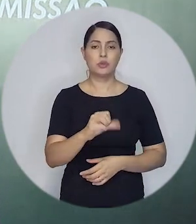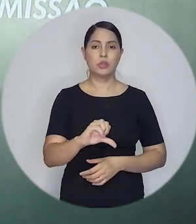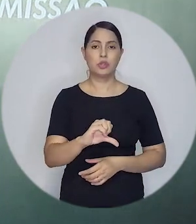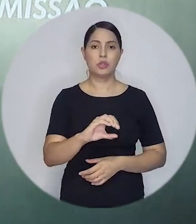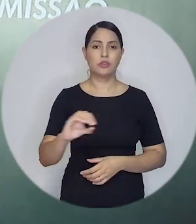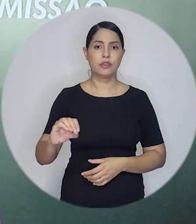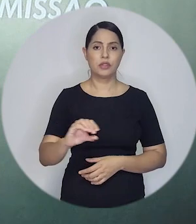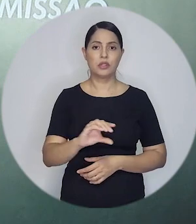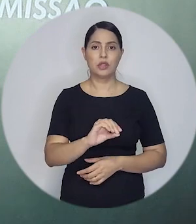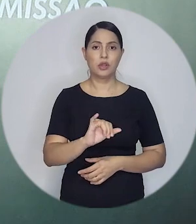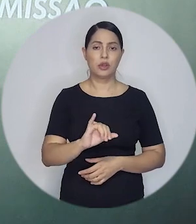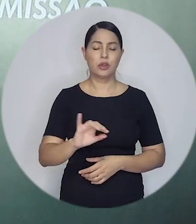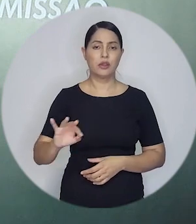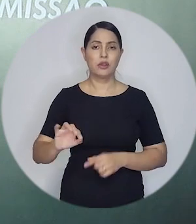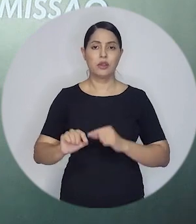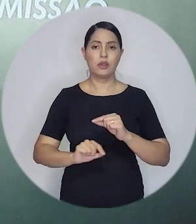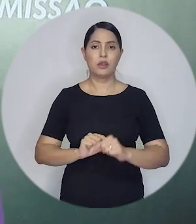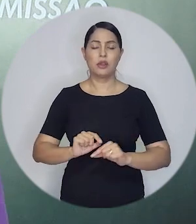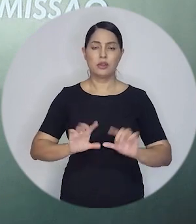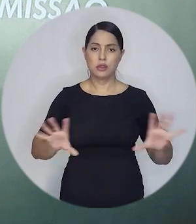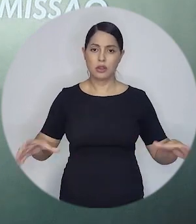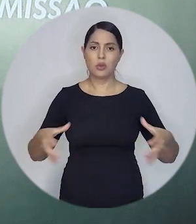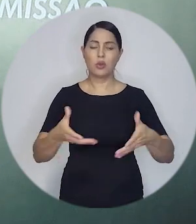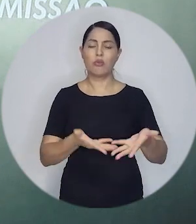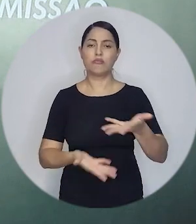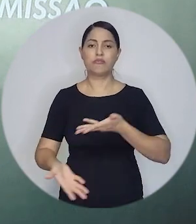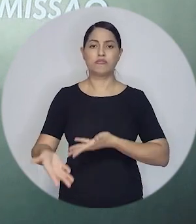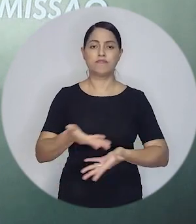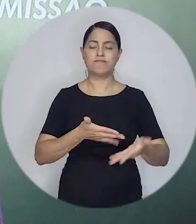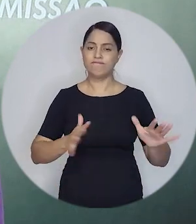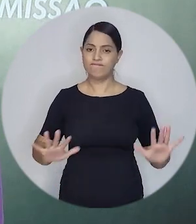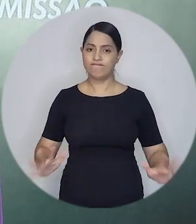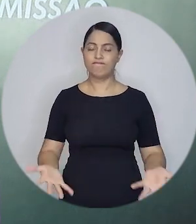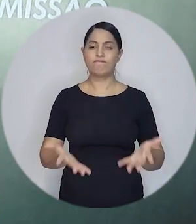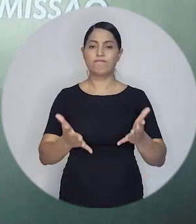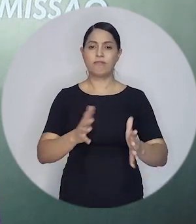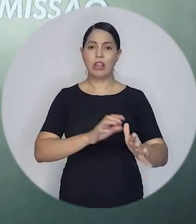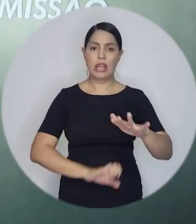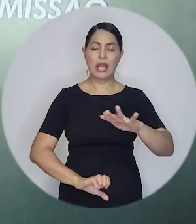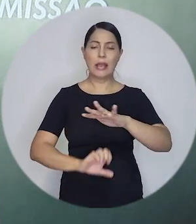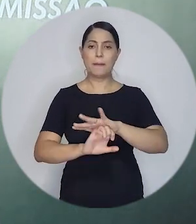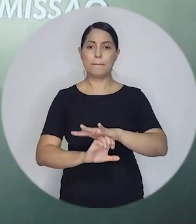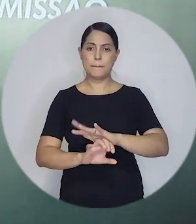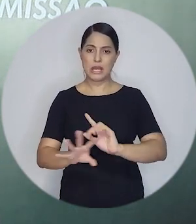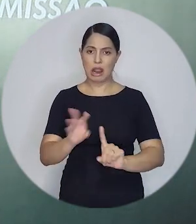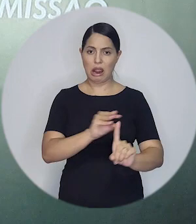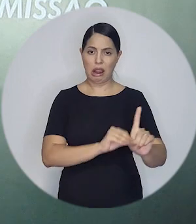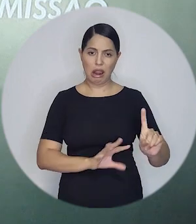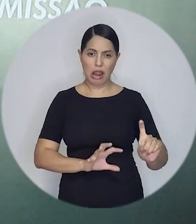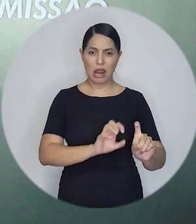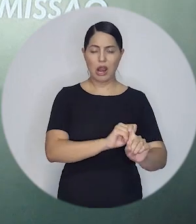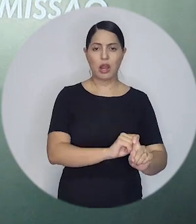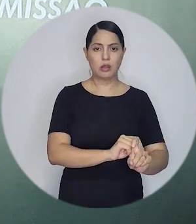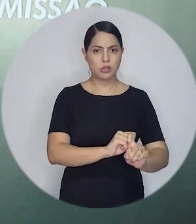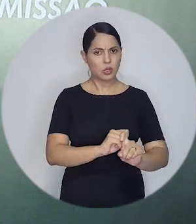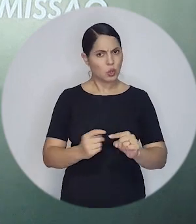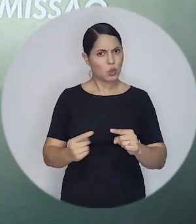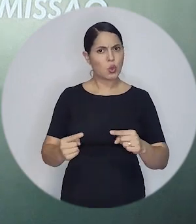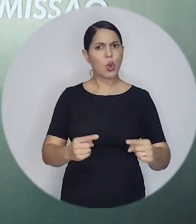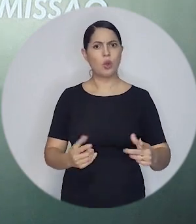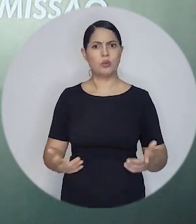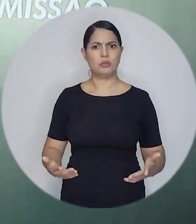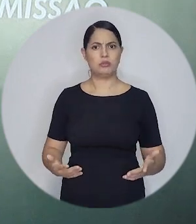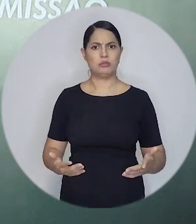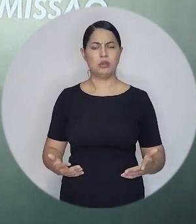OIT, que trabalha com o conceito de assédio moral e incentiva as organizações, as empresas a combater o assédio moral